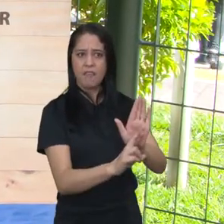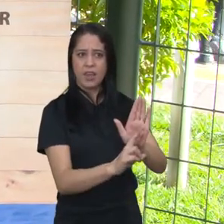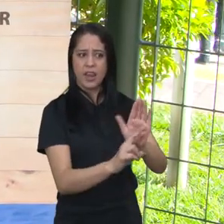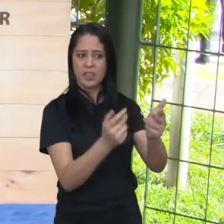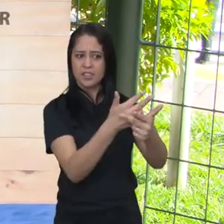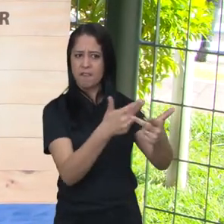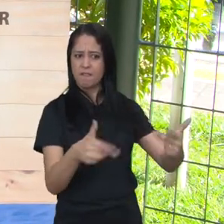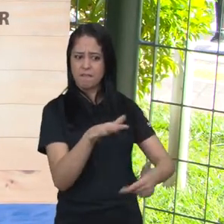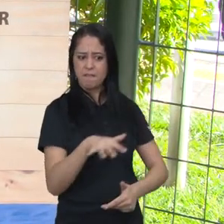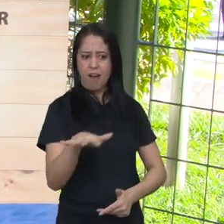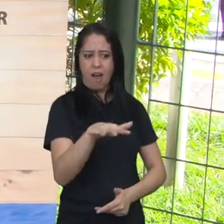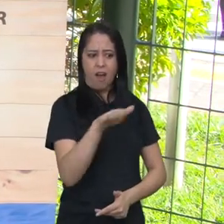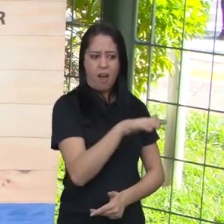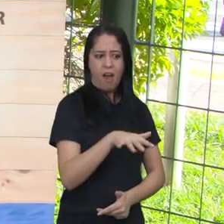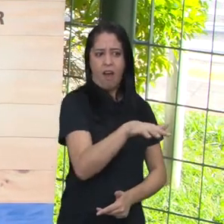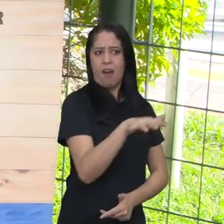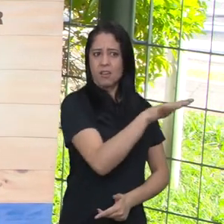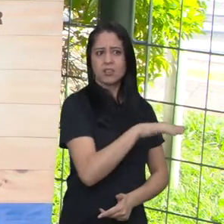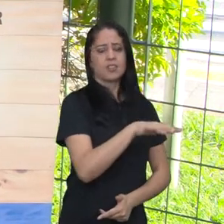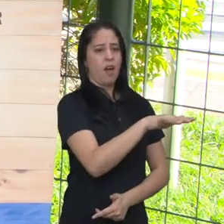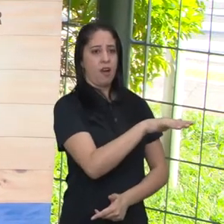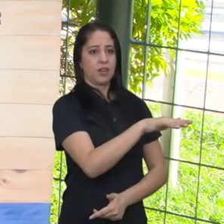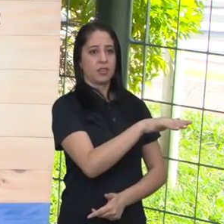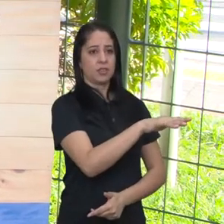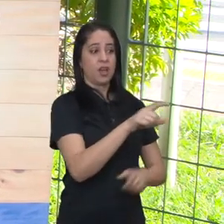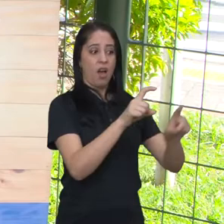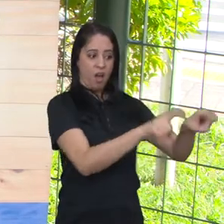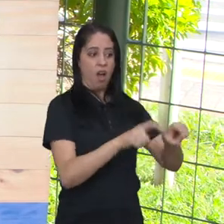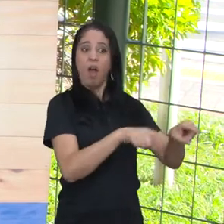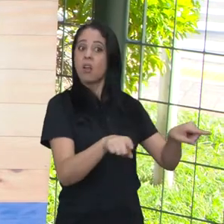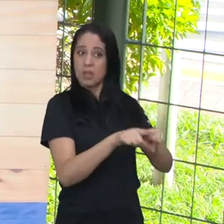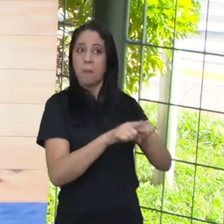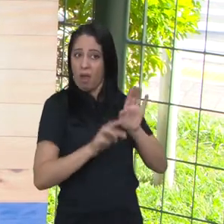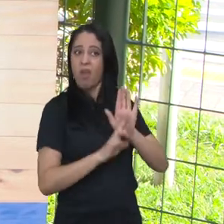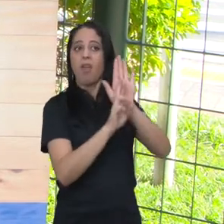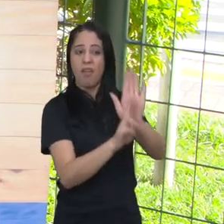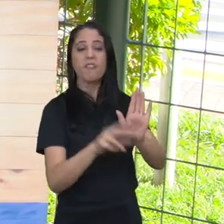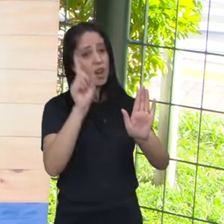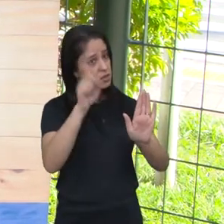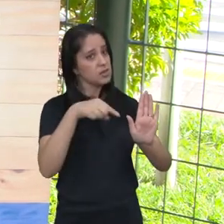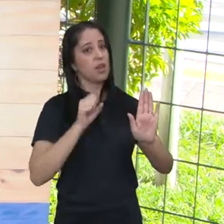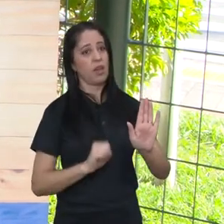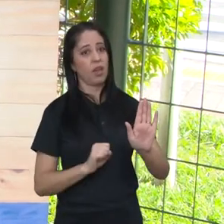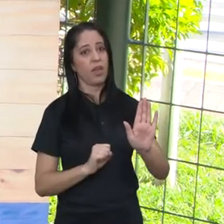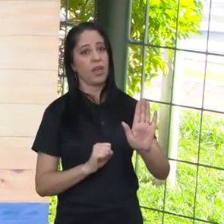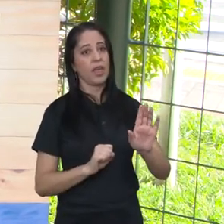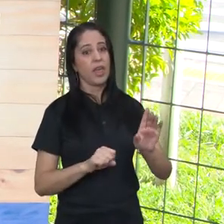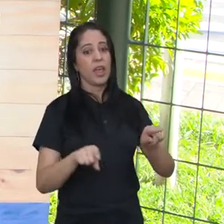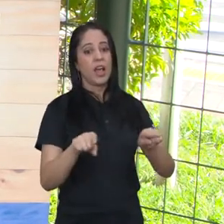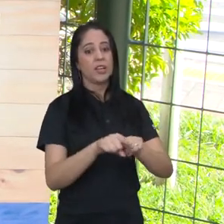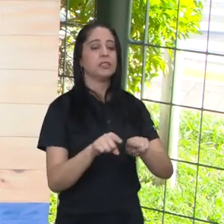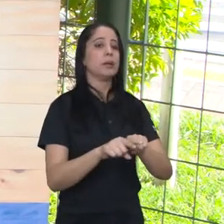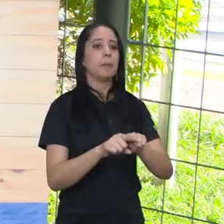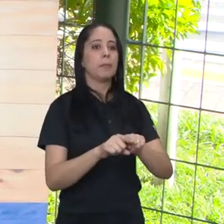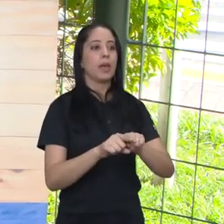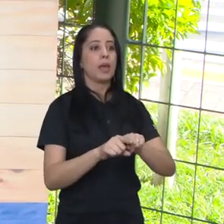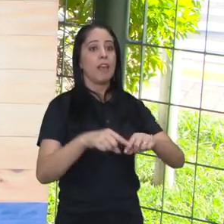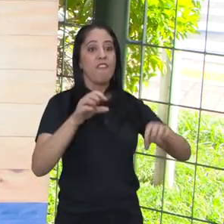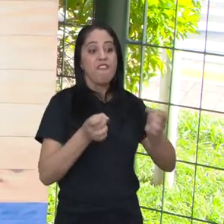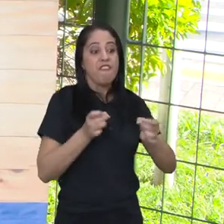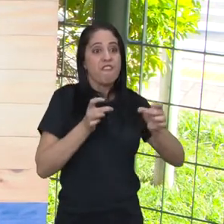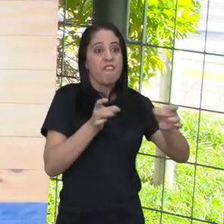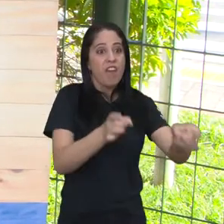referência em vários setores nem assim não é diferente ele também é referência também exporta é